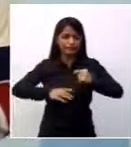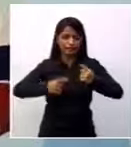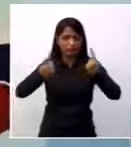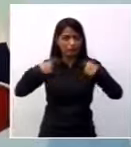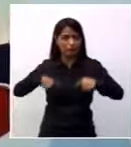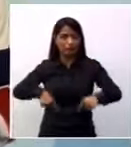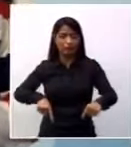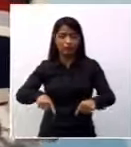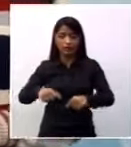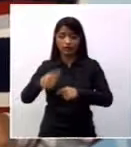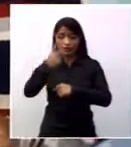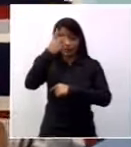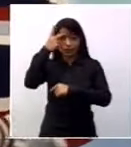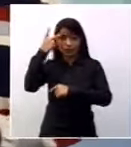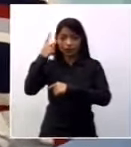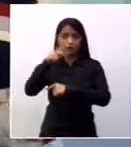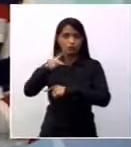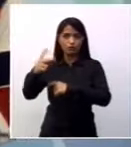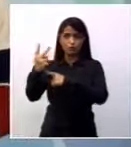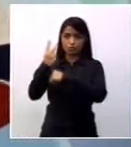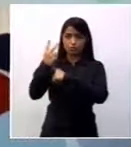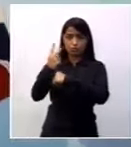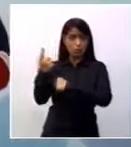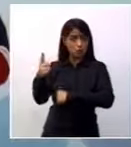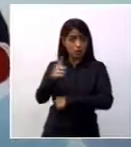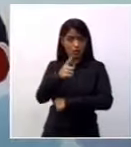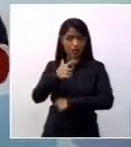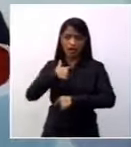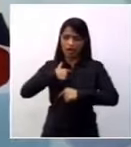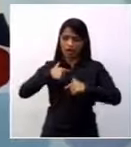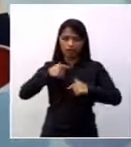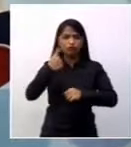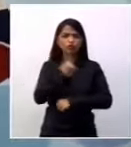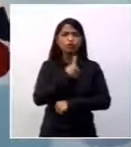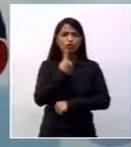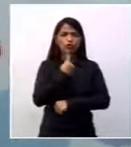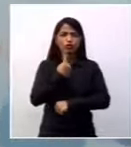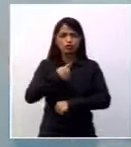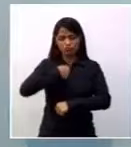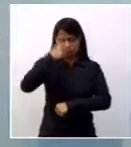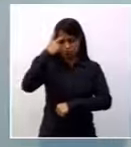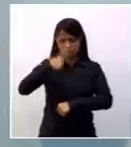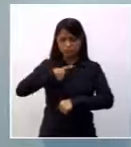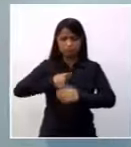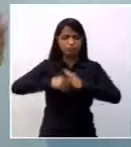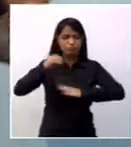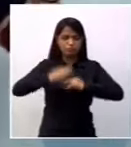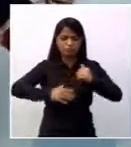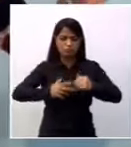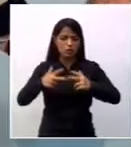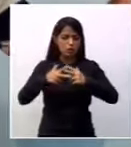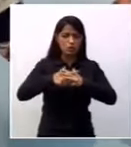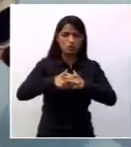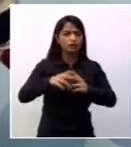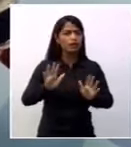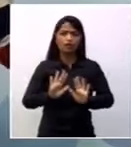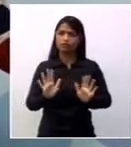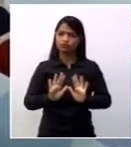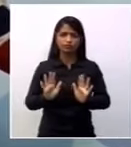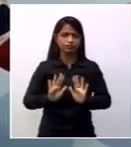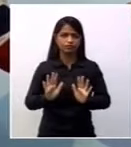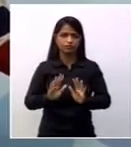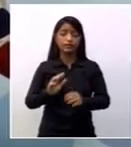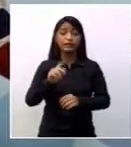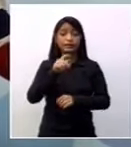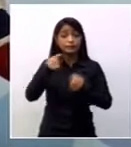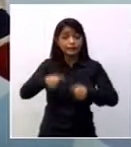ser supervisionado por um professor. Não se o professor, se vai fazer uma atividade, uma brincadeira, que tenha um adulto próximo, pelo